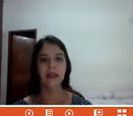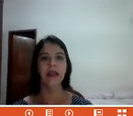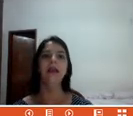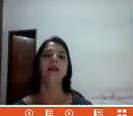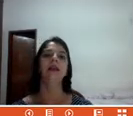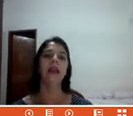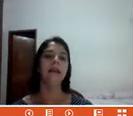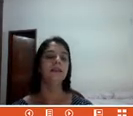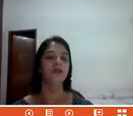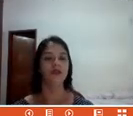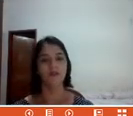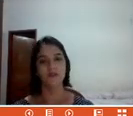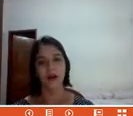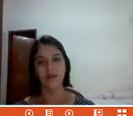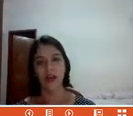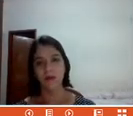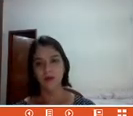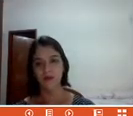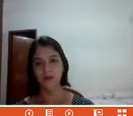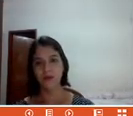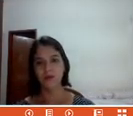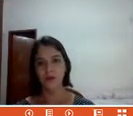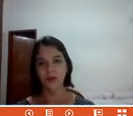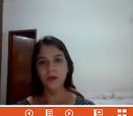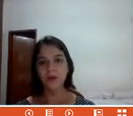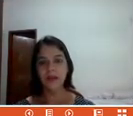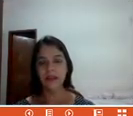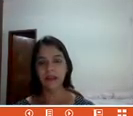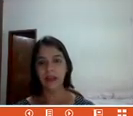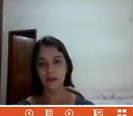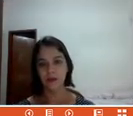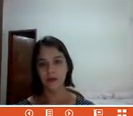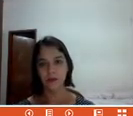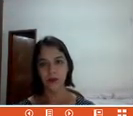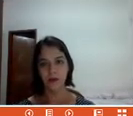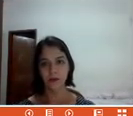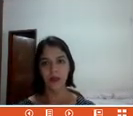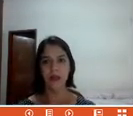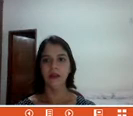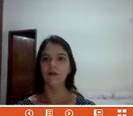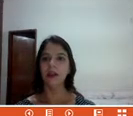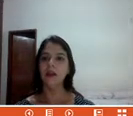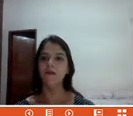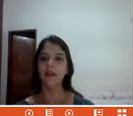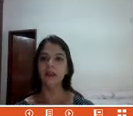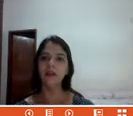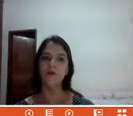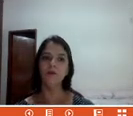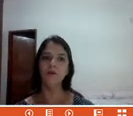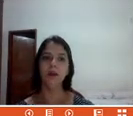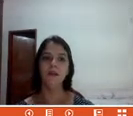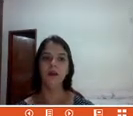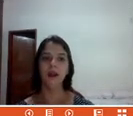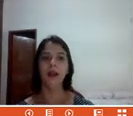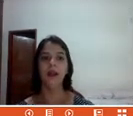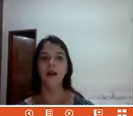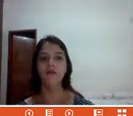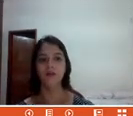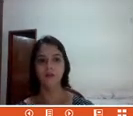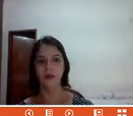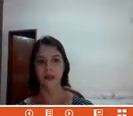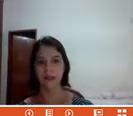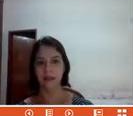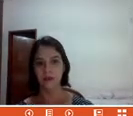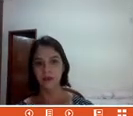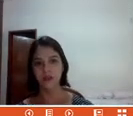10.436, criada no dia 24 de abril de 2002, artigo 1º. Então, ela é reconhecida como um meio legal